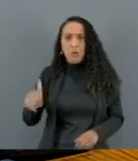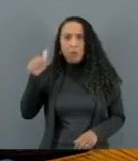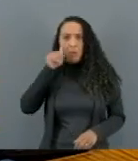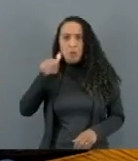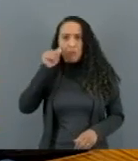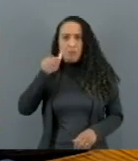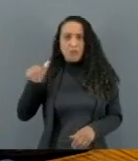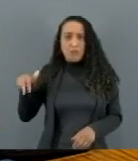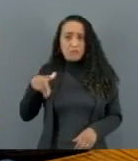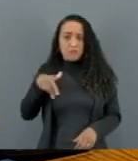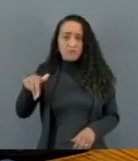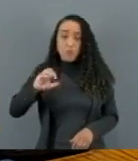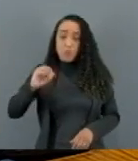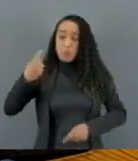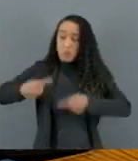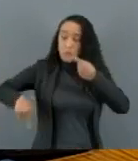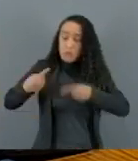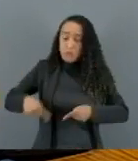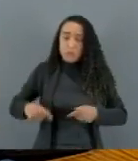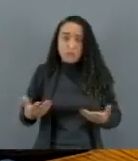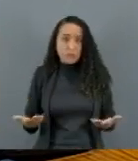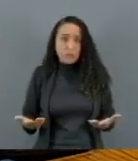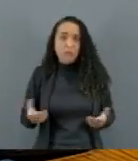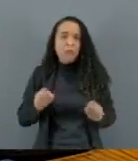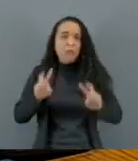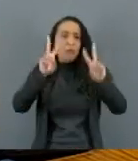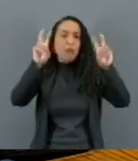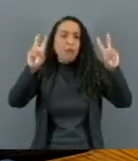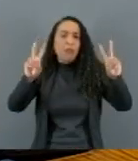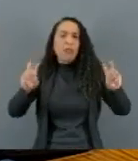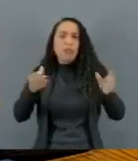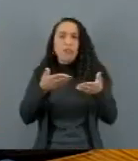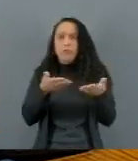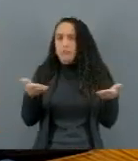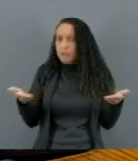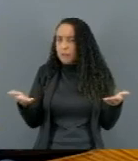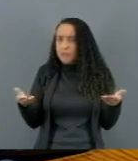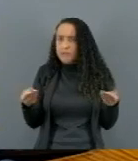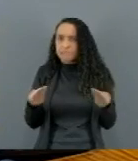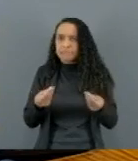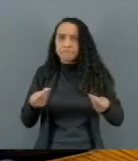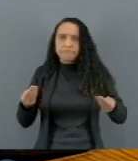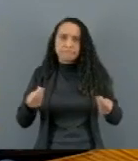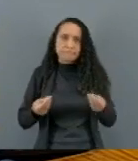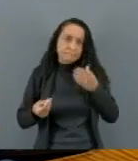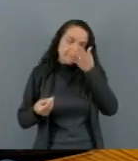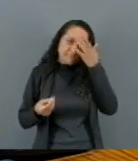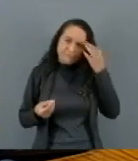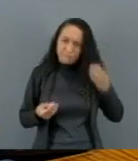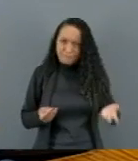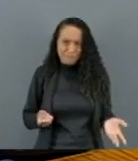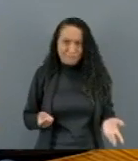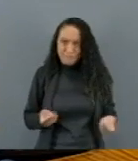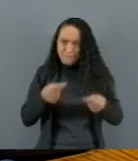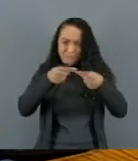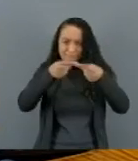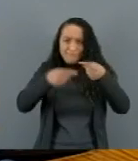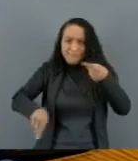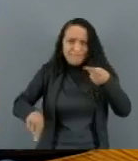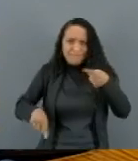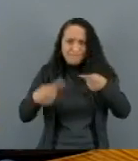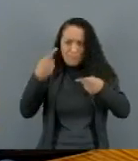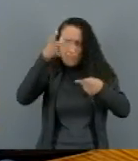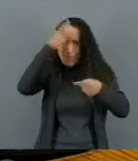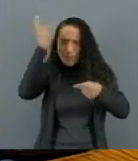né? Ou um político, né? Tratando de temas que não deveriam ser tratados por quem é